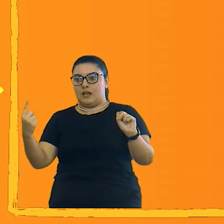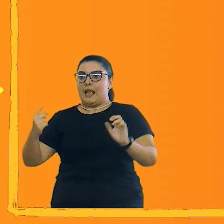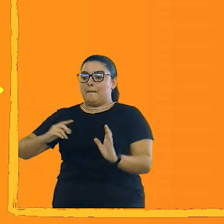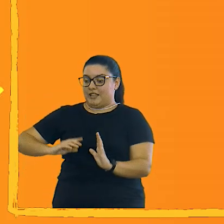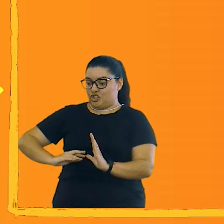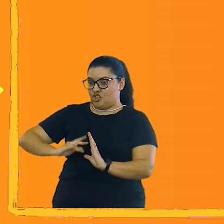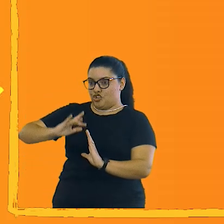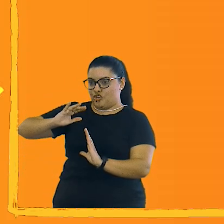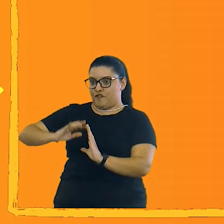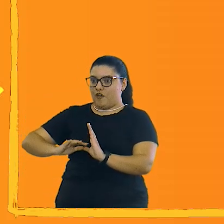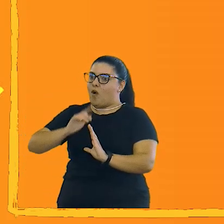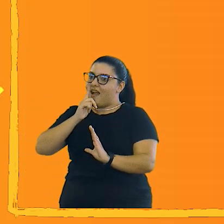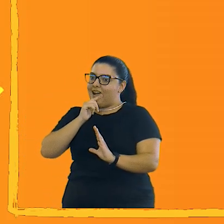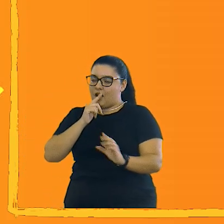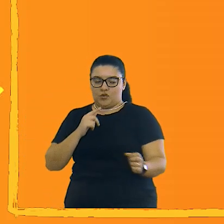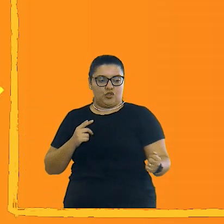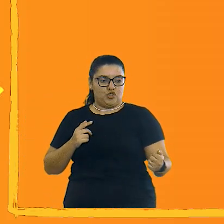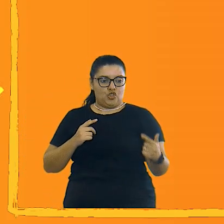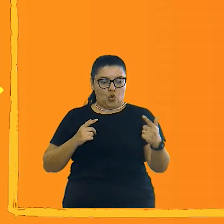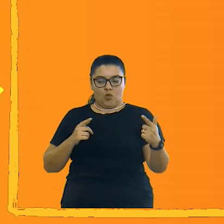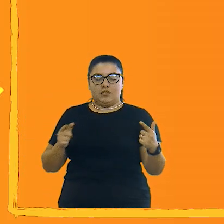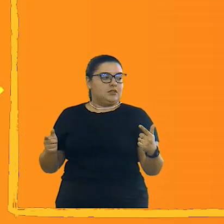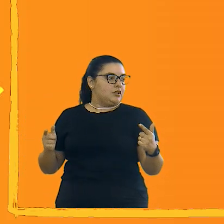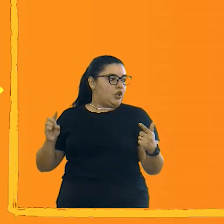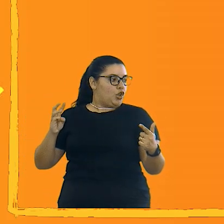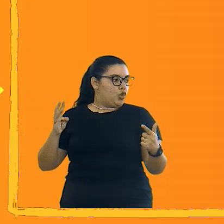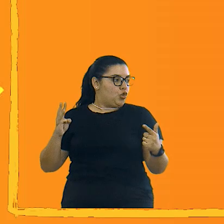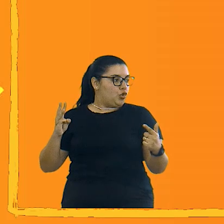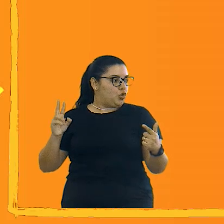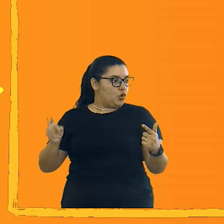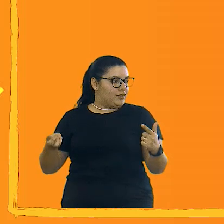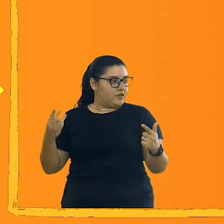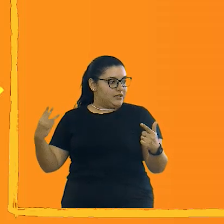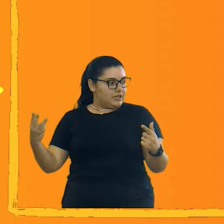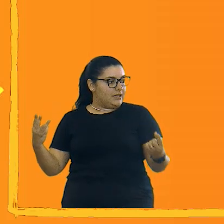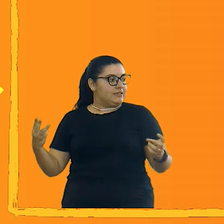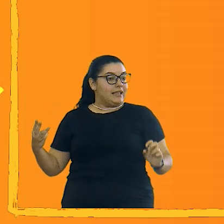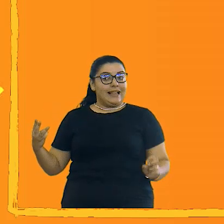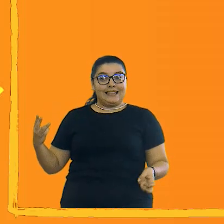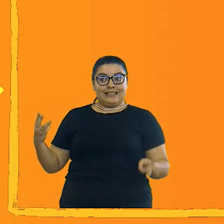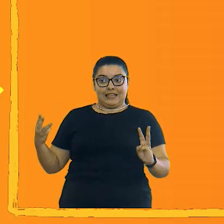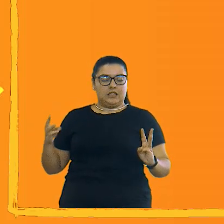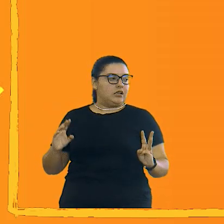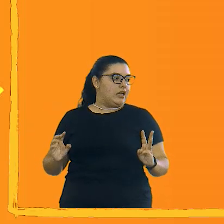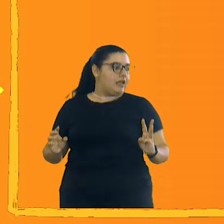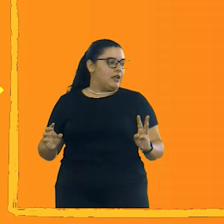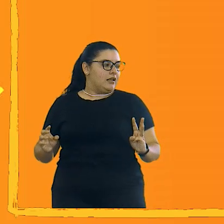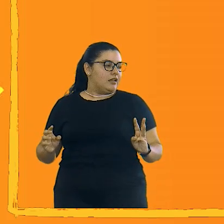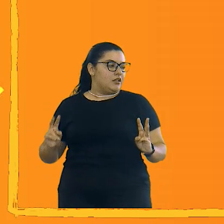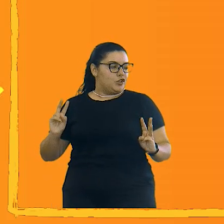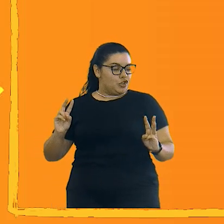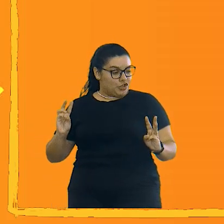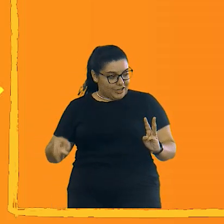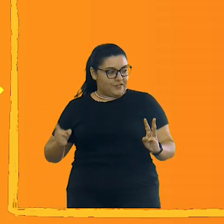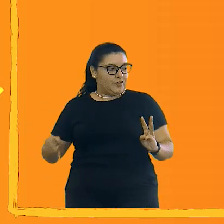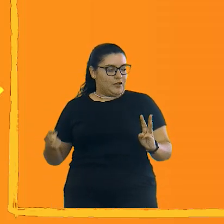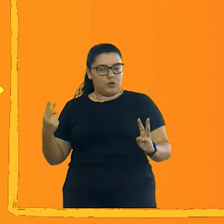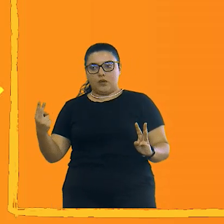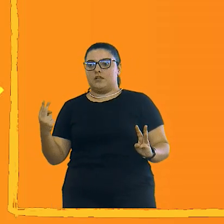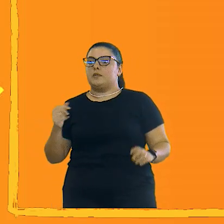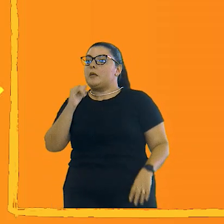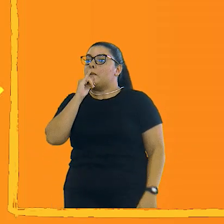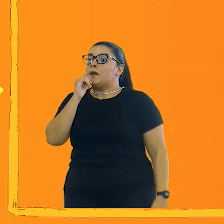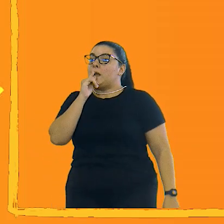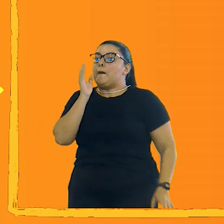água 12 horas 2,3 e 15 horas 3,2 Qual Qual foi a vazão em